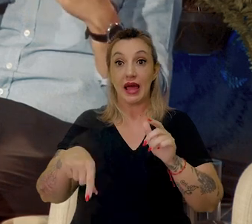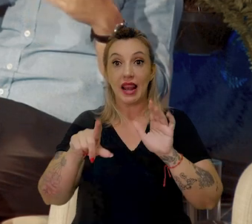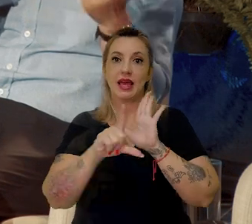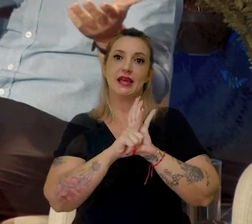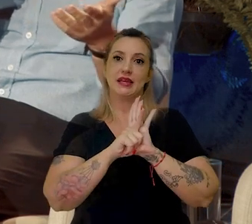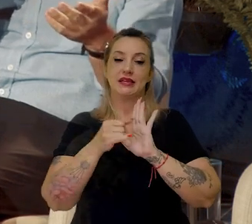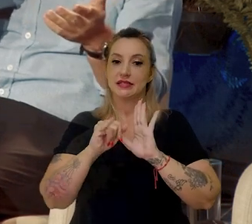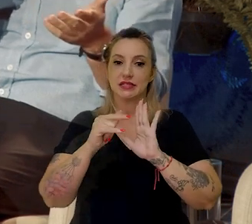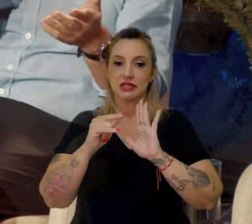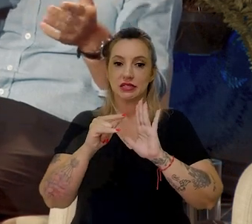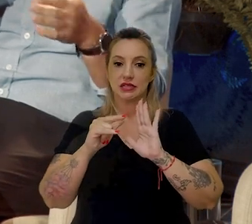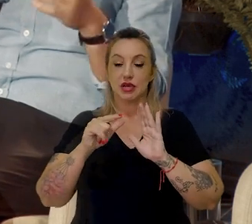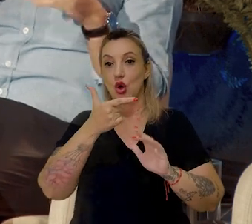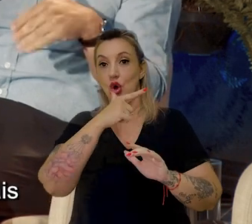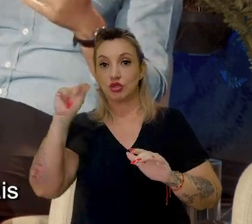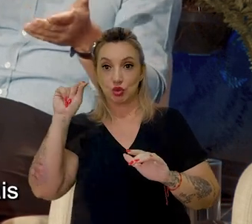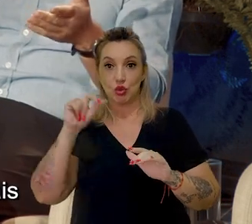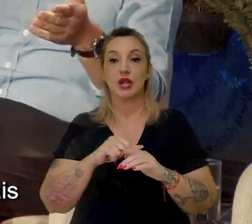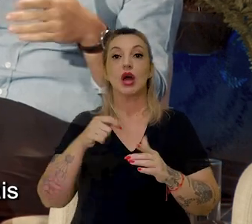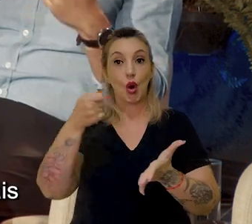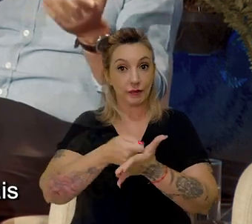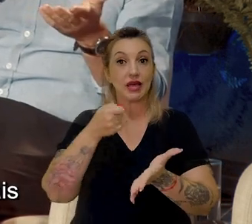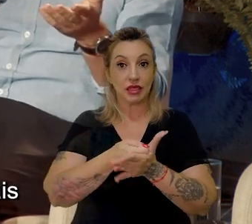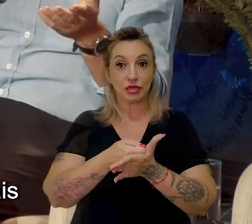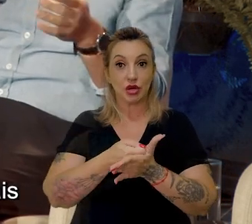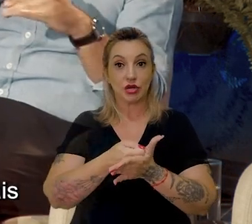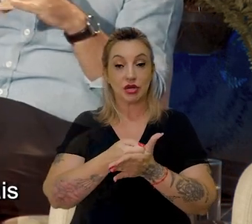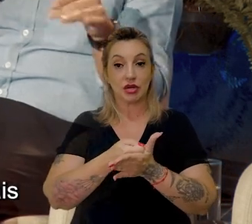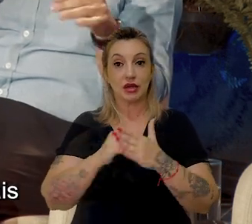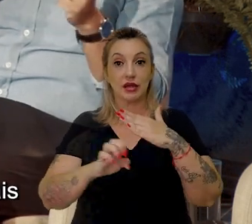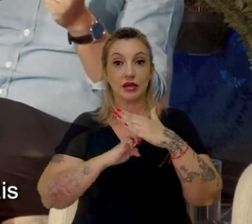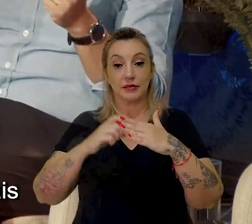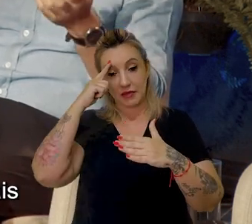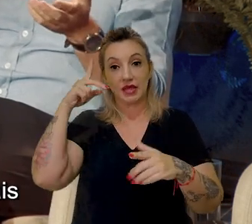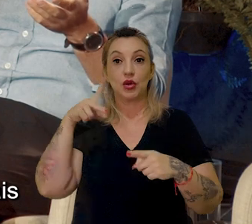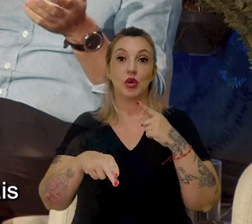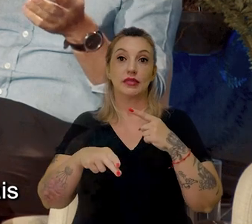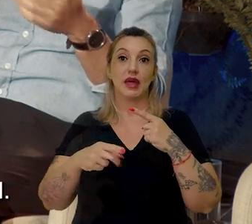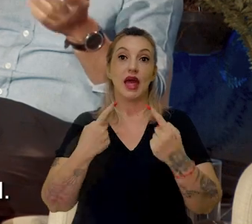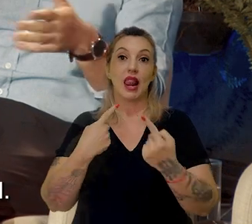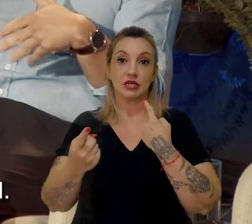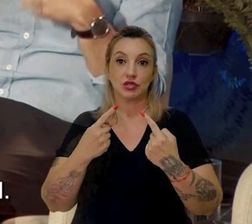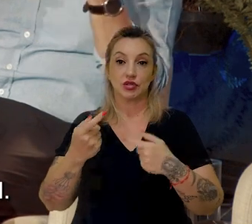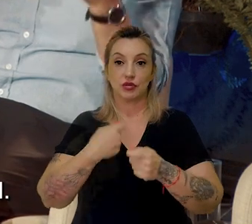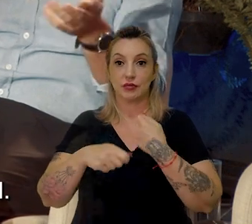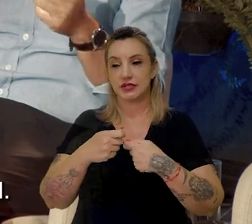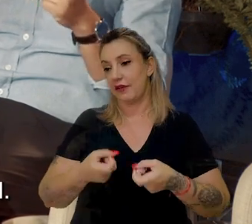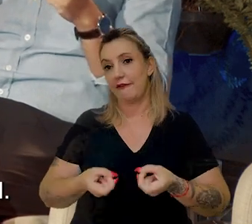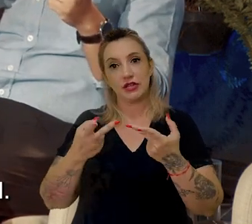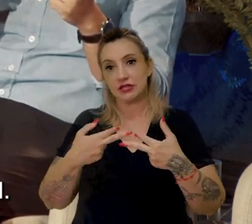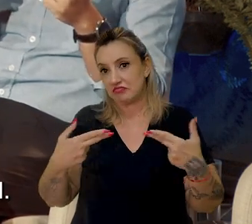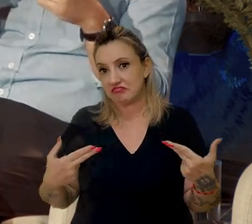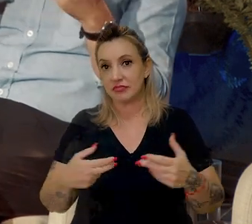lei se não houver outra alternativa é obrigatório a empresa considerar eh cortar as relações comerciais com aquele fornecedor com aquela